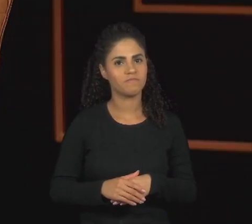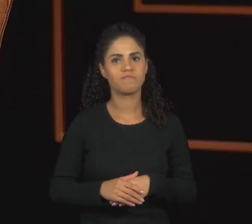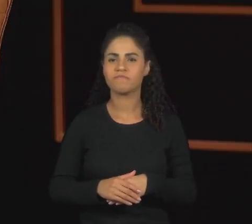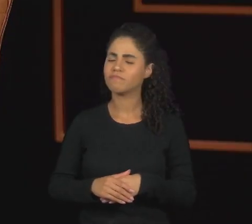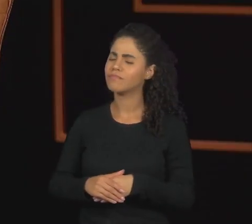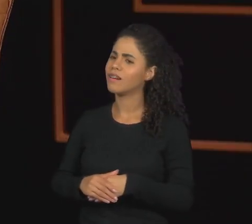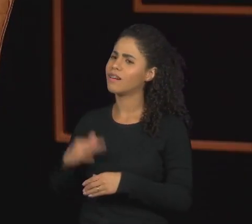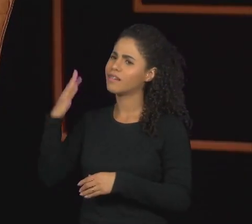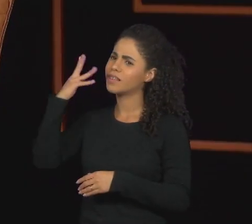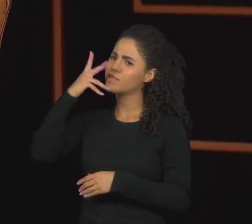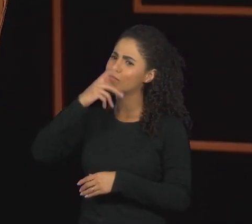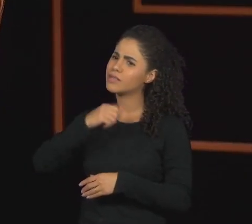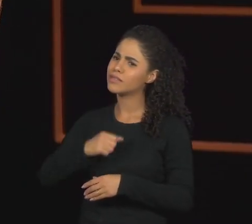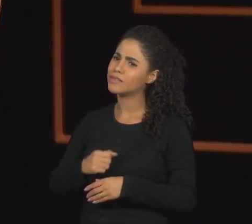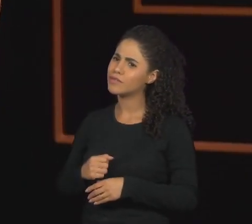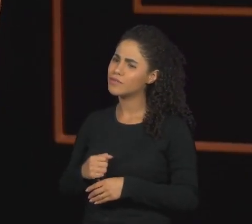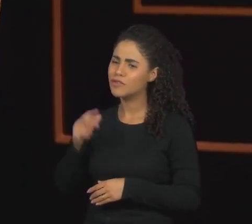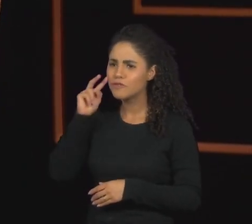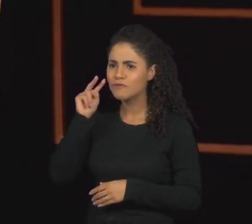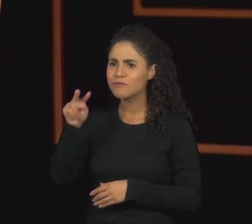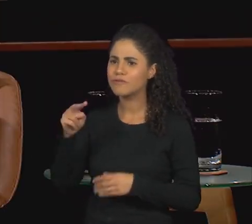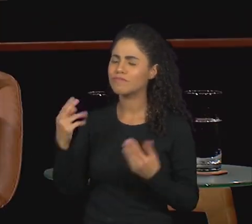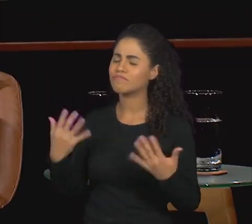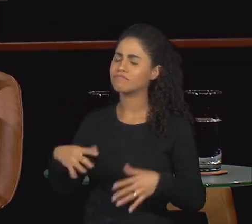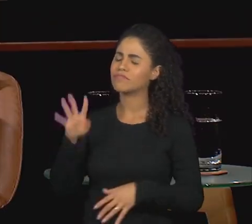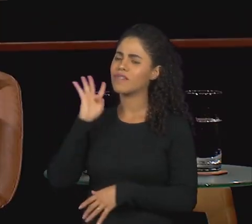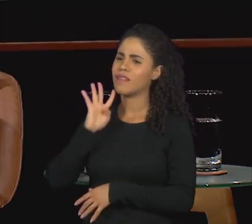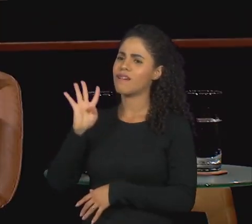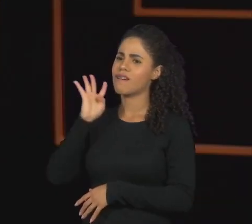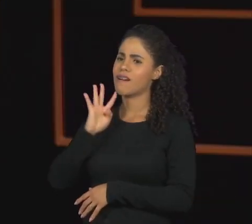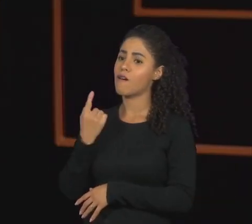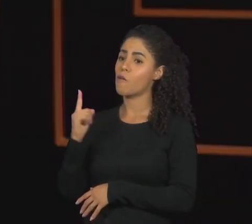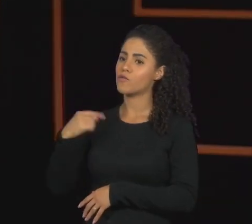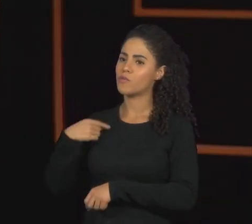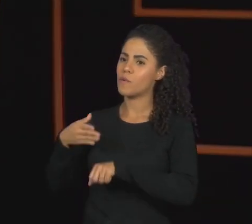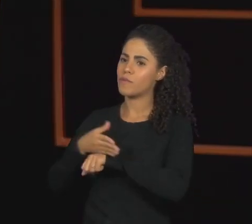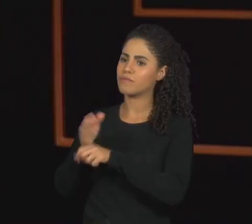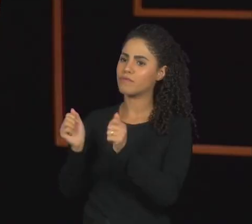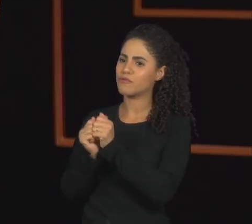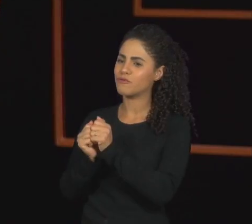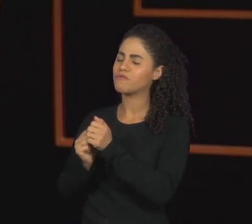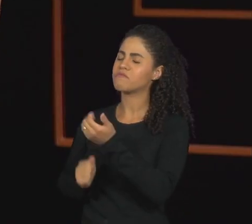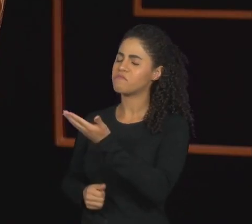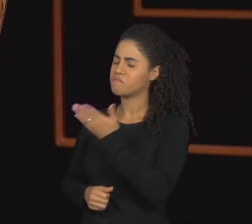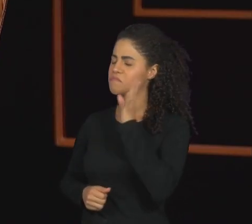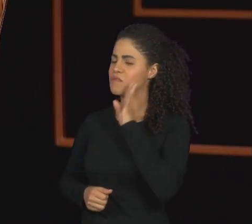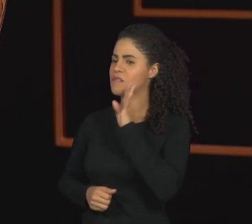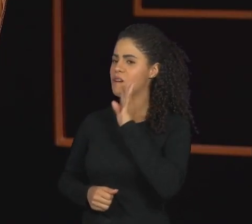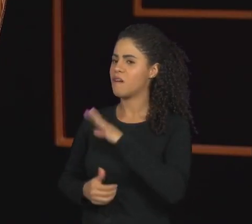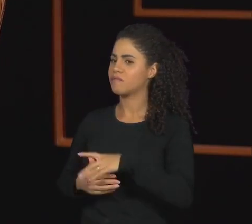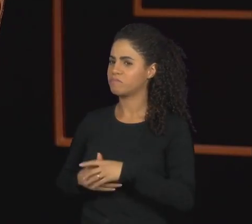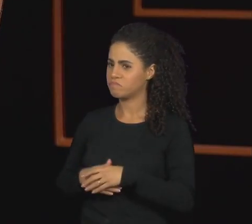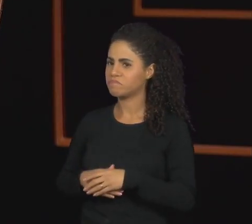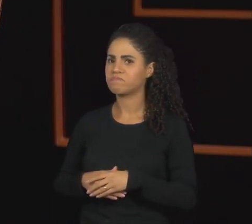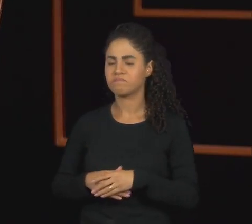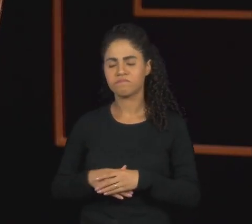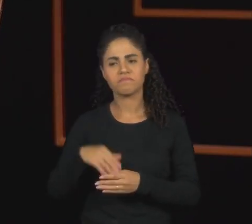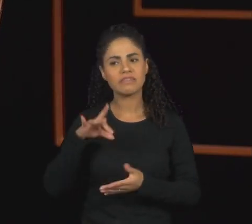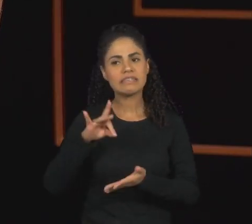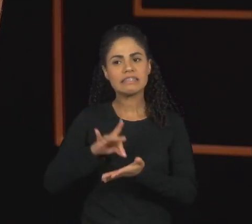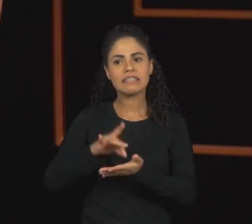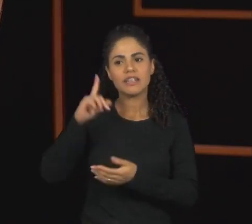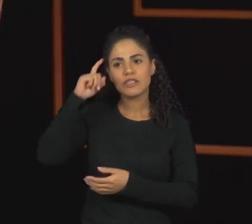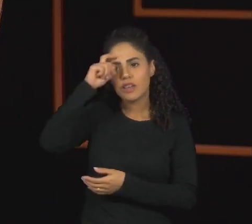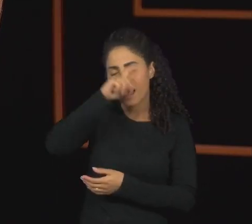Olha que lindo, cenas do Chorinho, que foi a última peça que a gente fez com Fauzi, Cláudia Mello. Realmente, é difícil falar